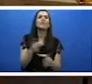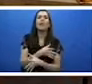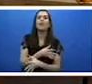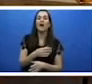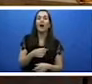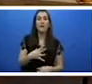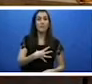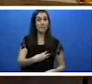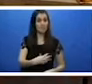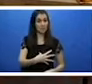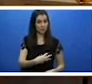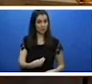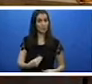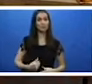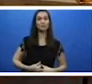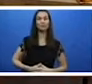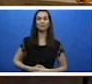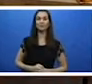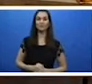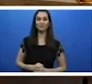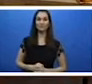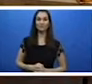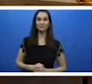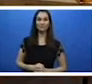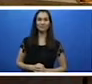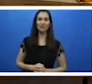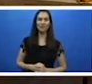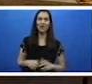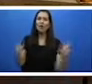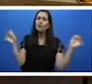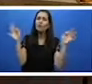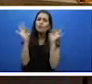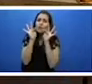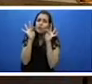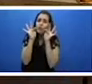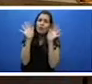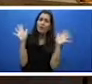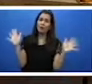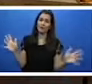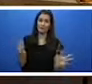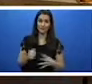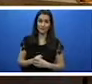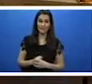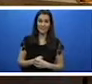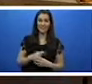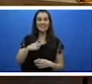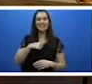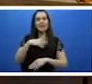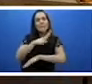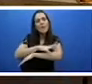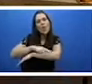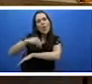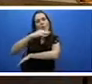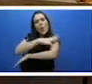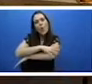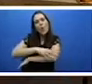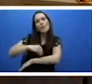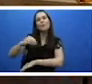mamífero também. Muito fofinho. Tem bastante pelo.